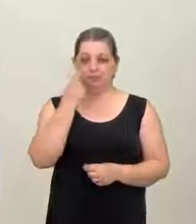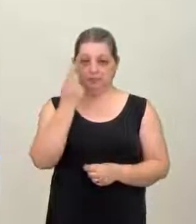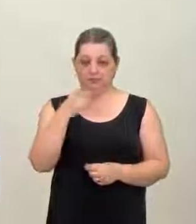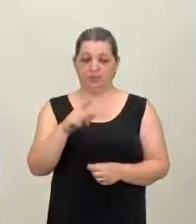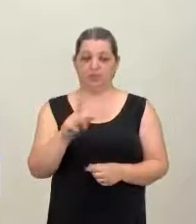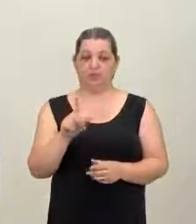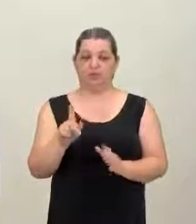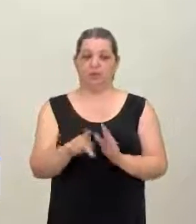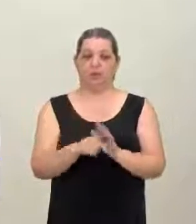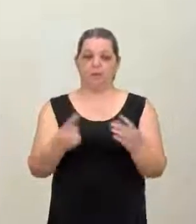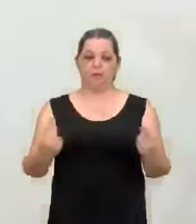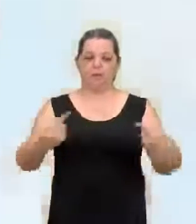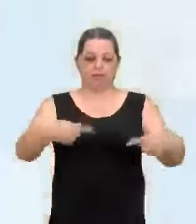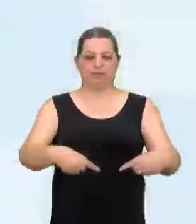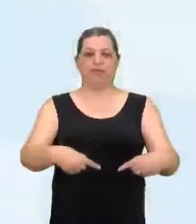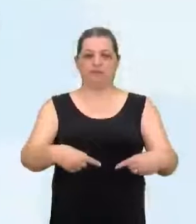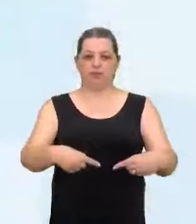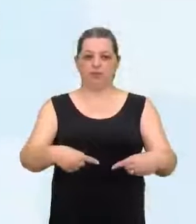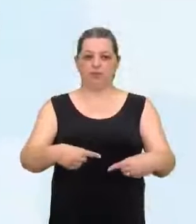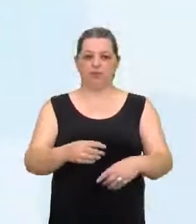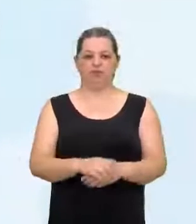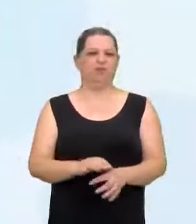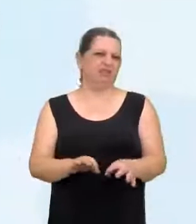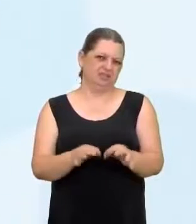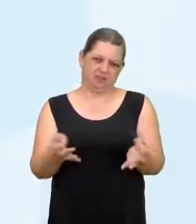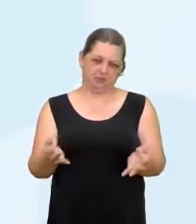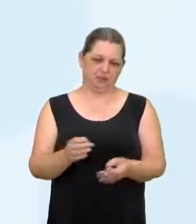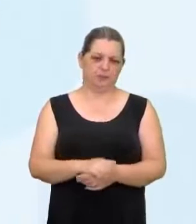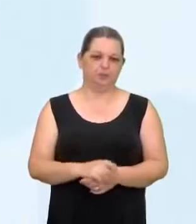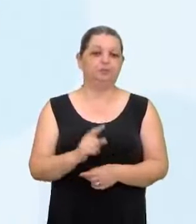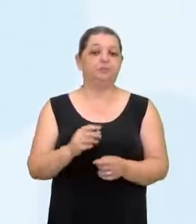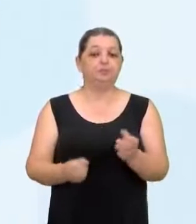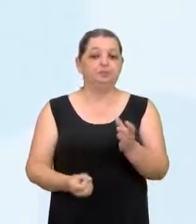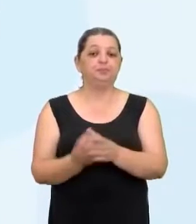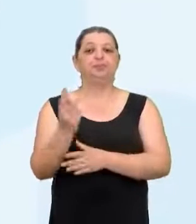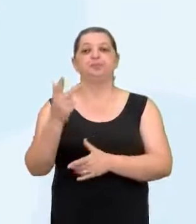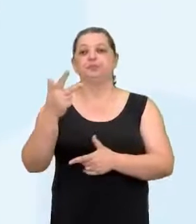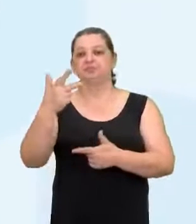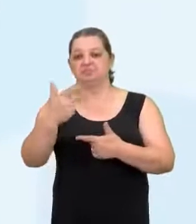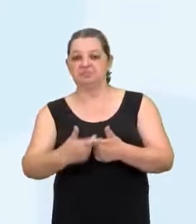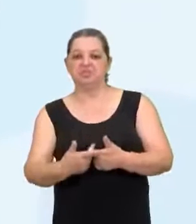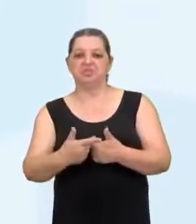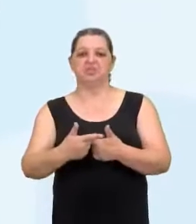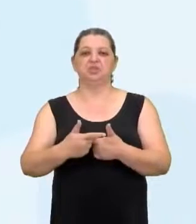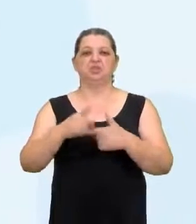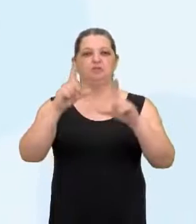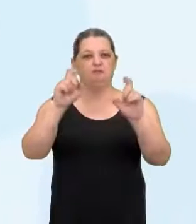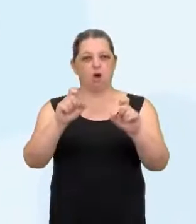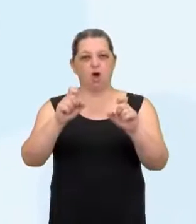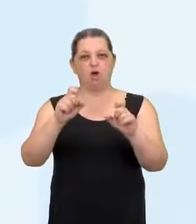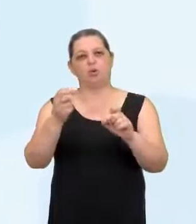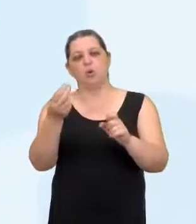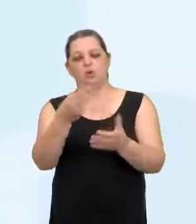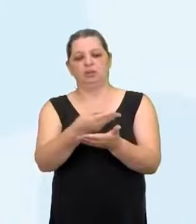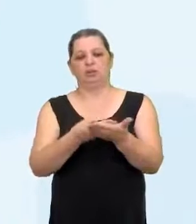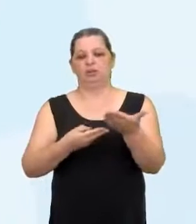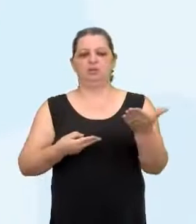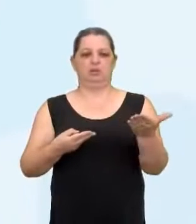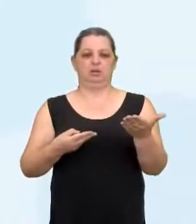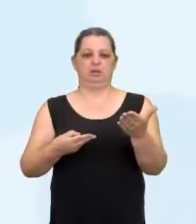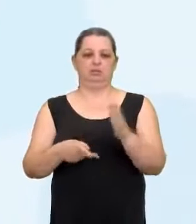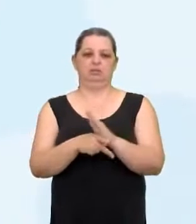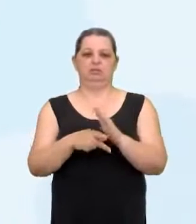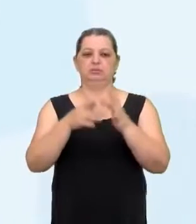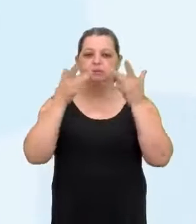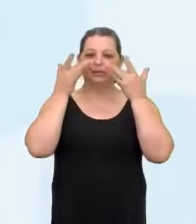nosso desafio. Olha só, é bem simples. Crie um vídeo, foto ou desenho de elementos teatrais com os quais você mais